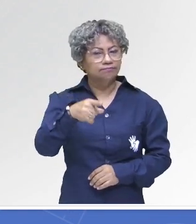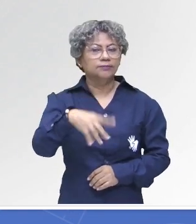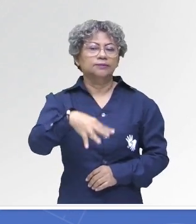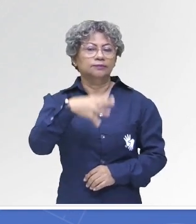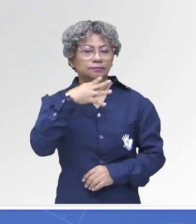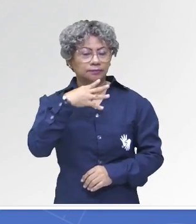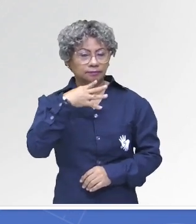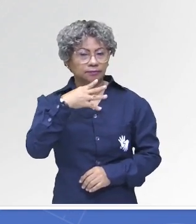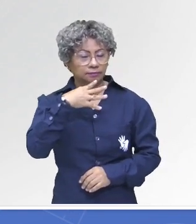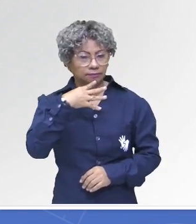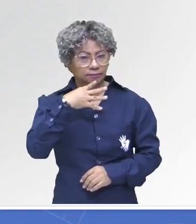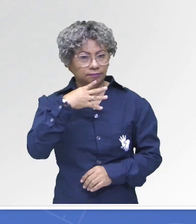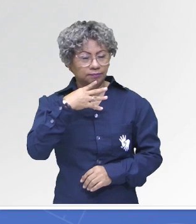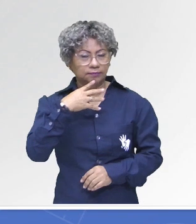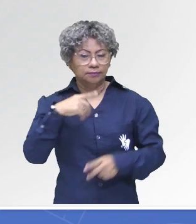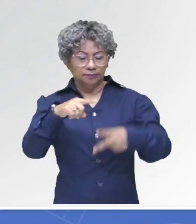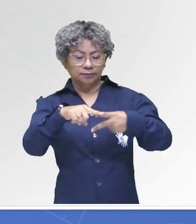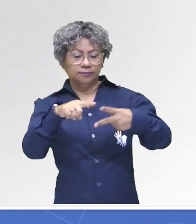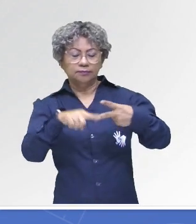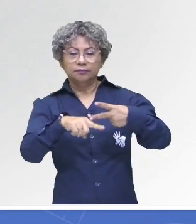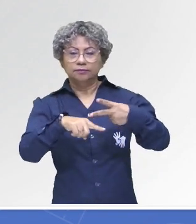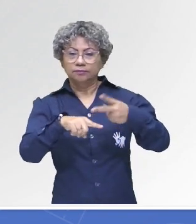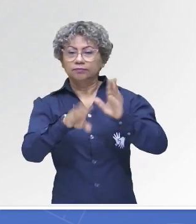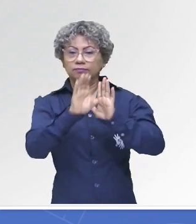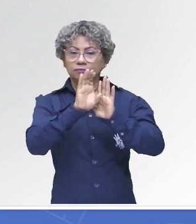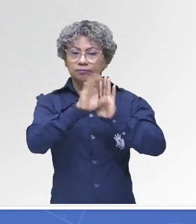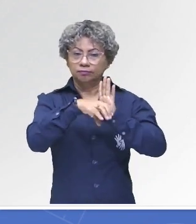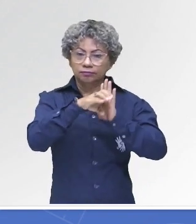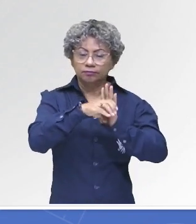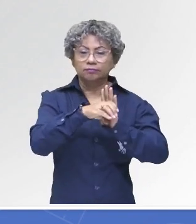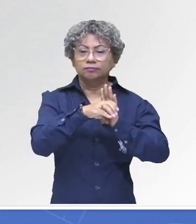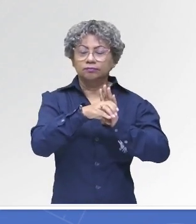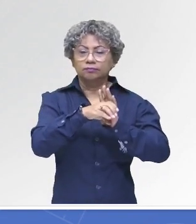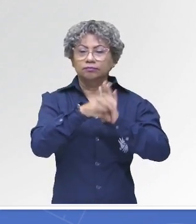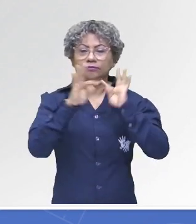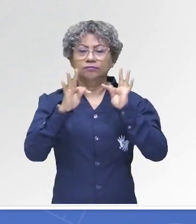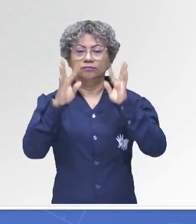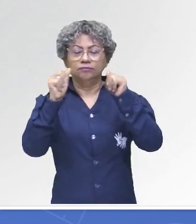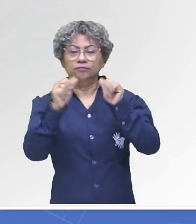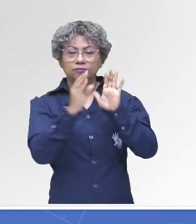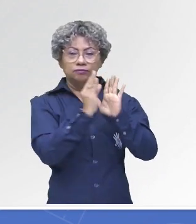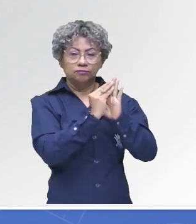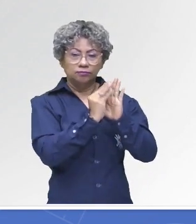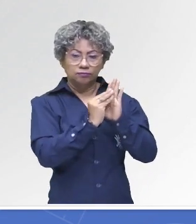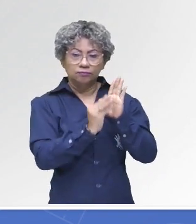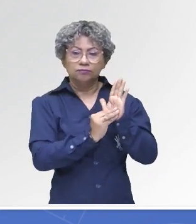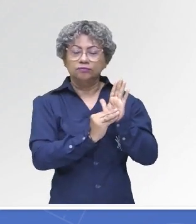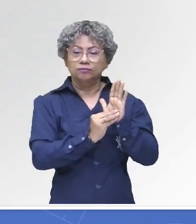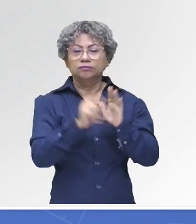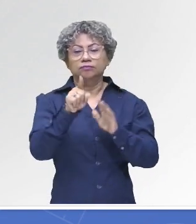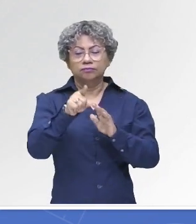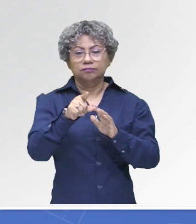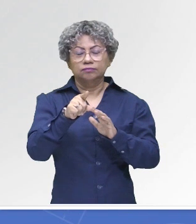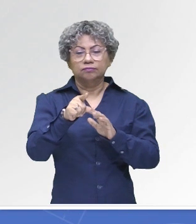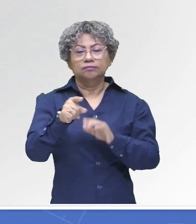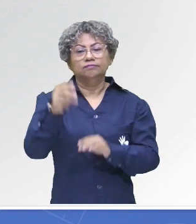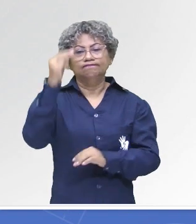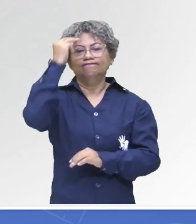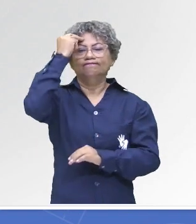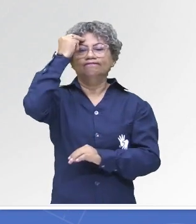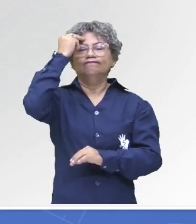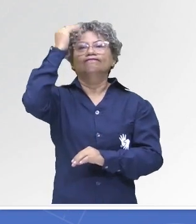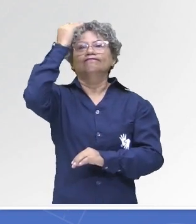vamos trabalhar em cima desses conceitos praticamente todos os conteúdos aí da termologia, tá certo?